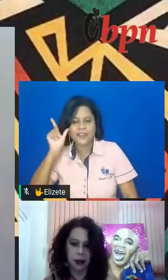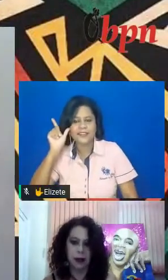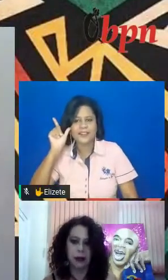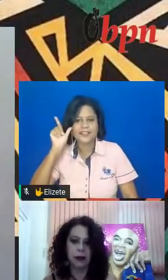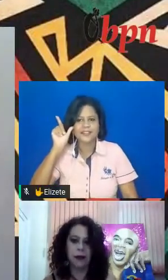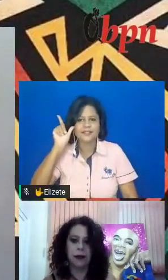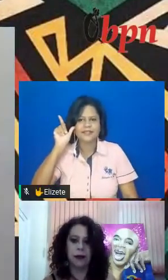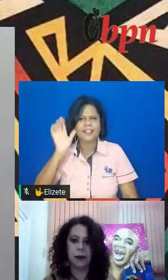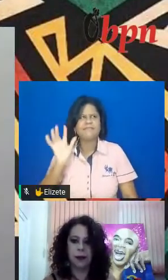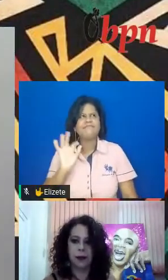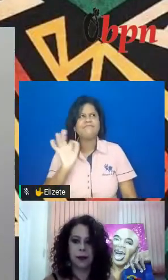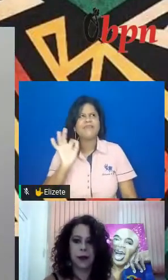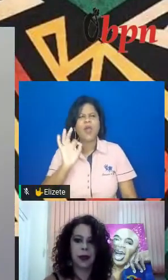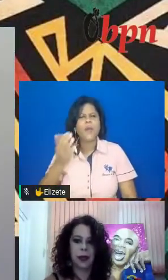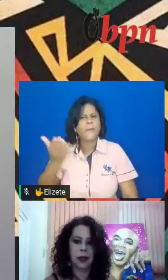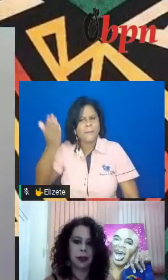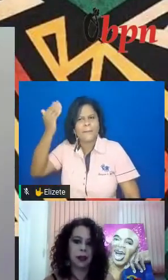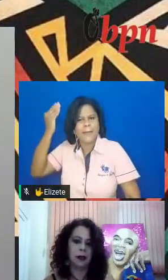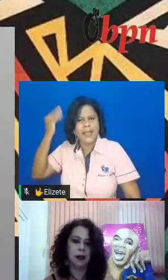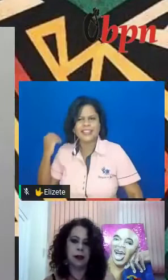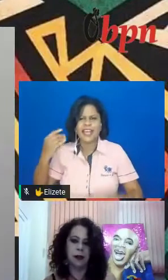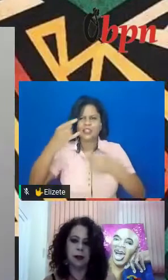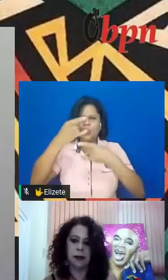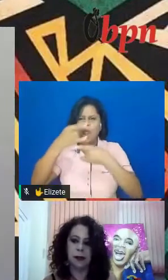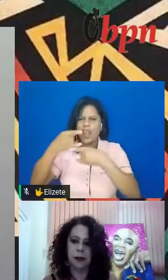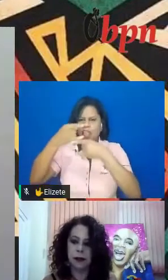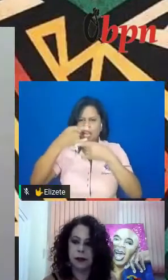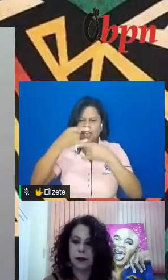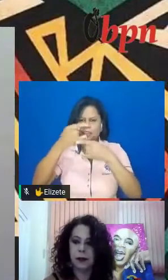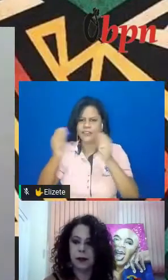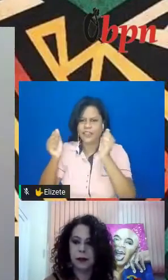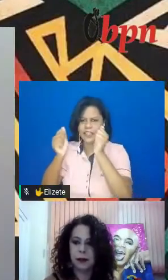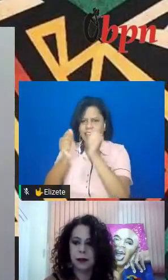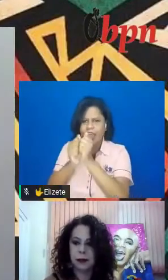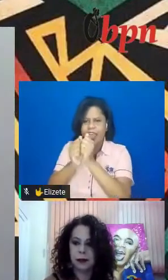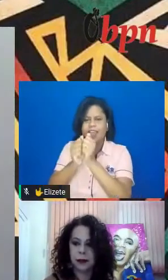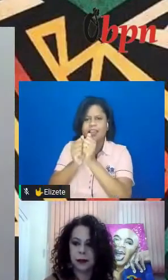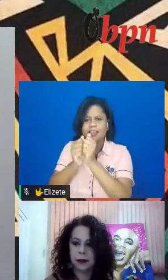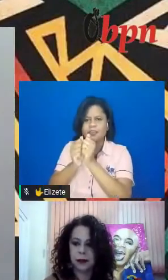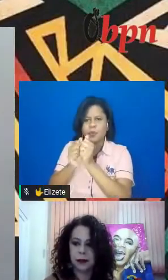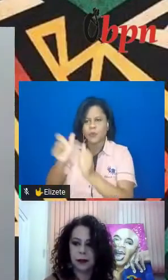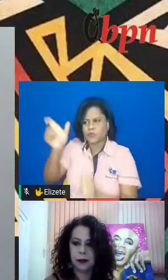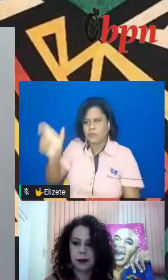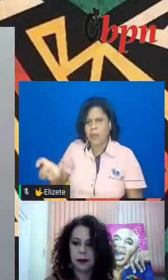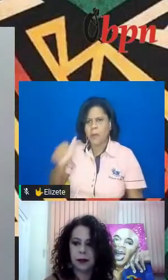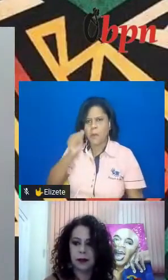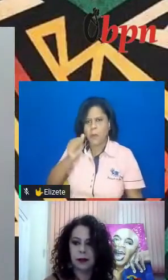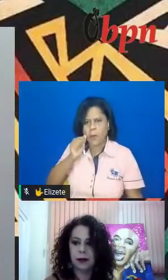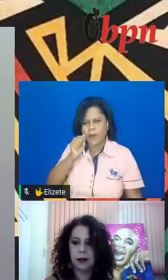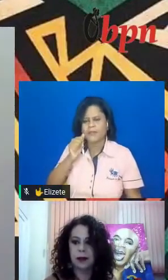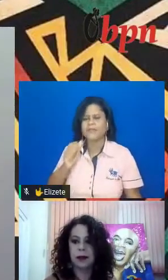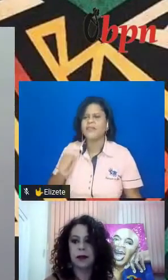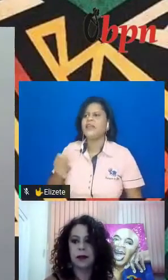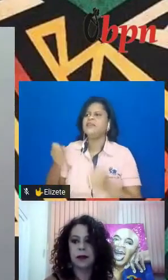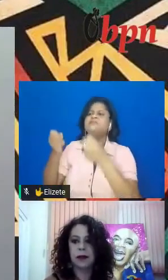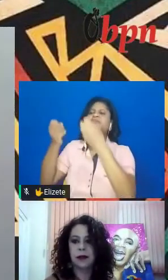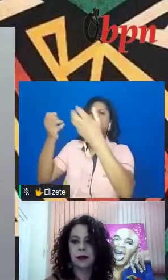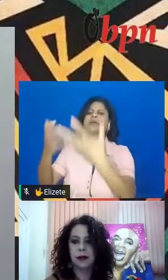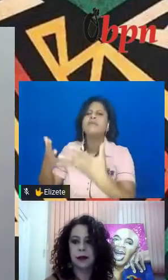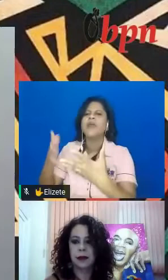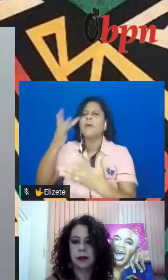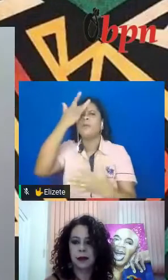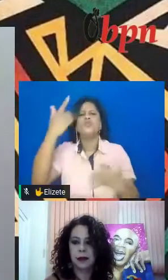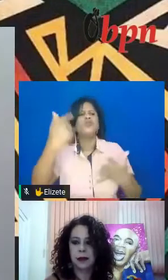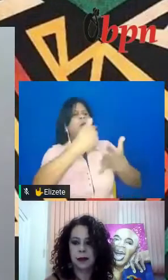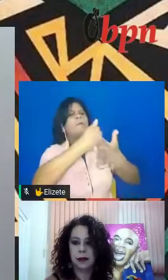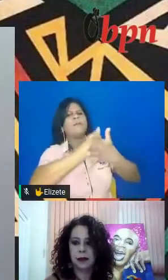Ontem, um dia desses, até numa live com a Gualuza, eu dizia, alguém perguntava, né,